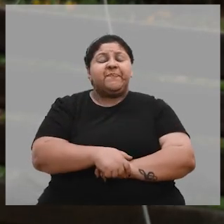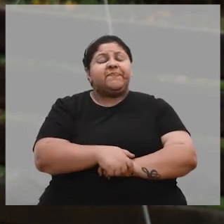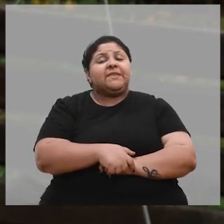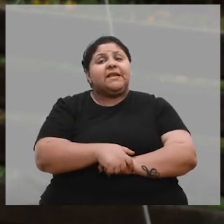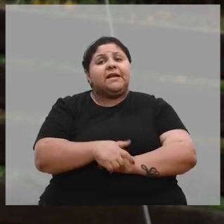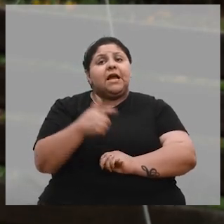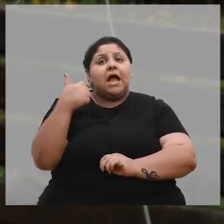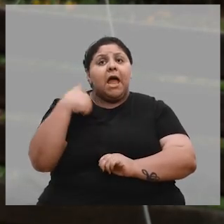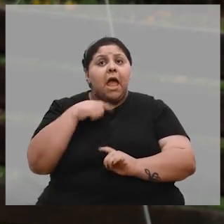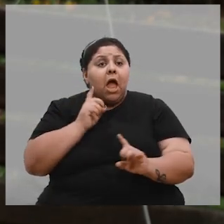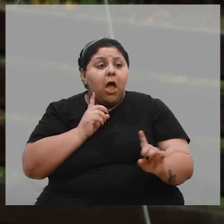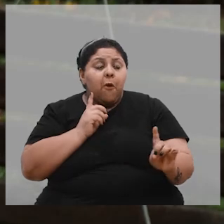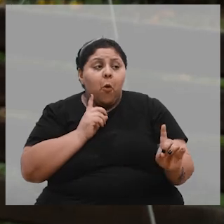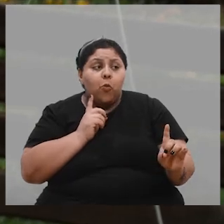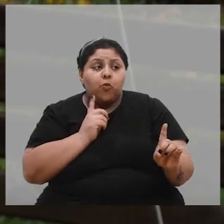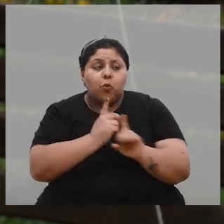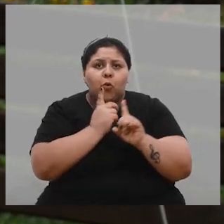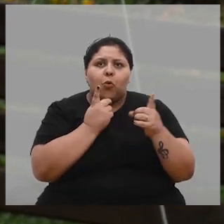E quando eu